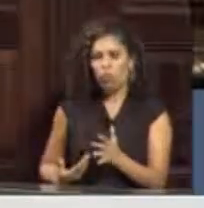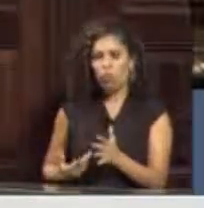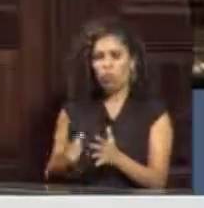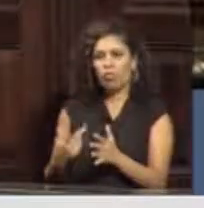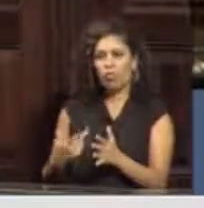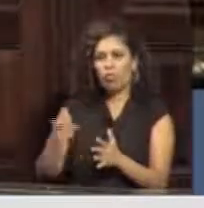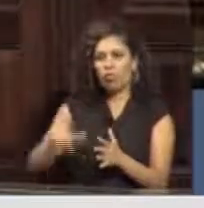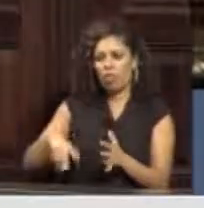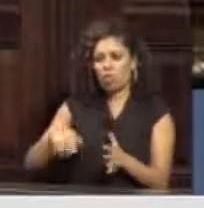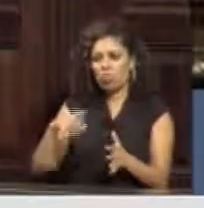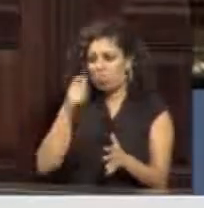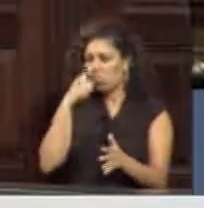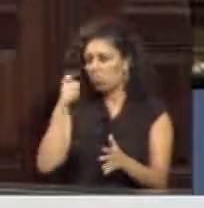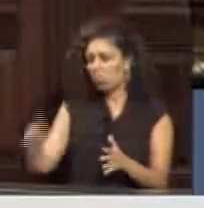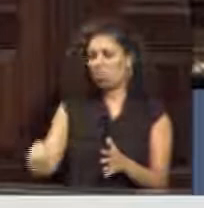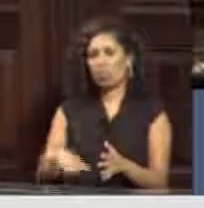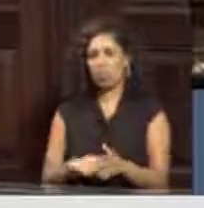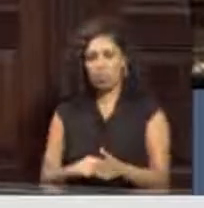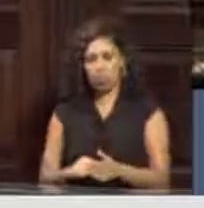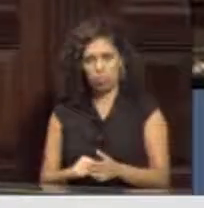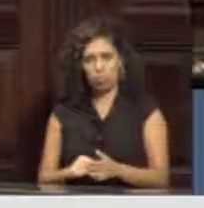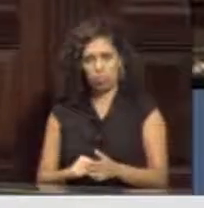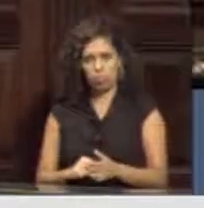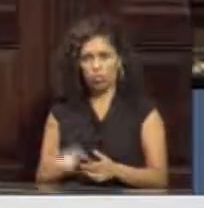norueguesa ou o que quer que seja. E lembrando aqui